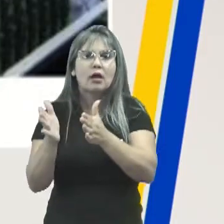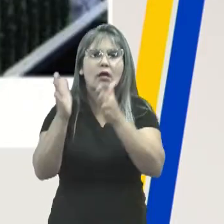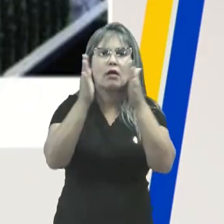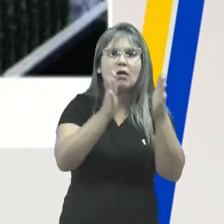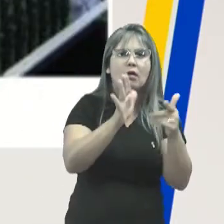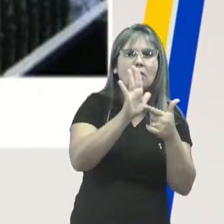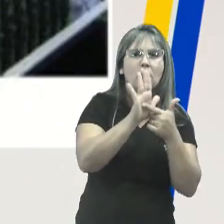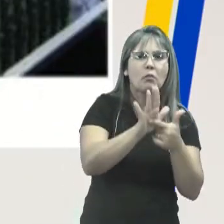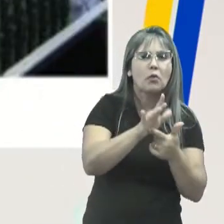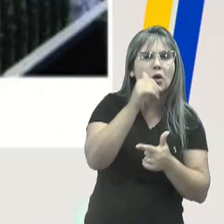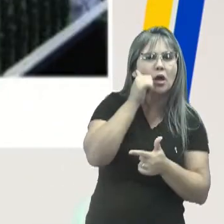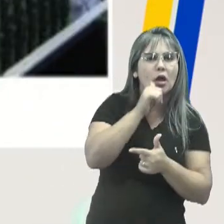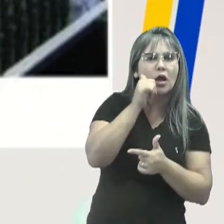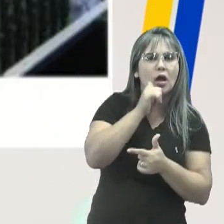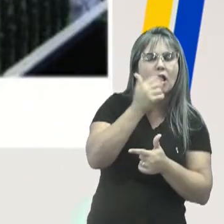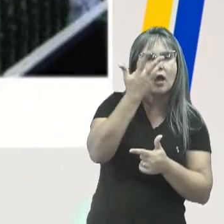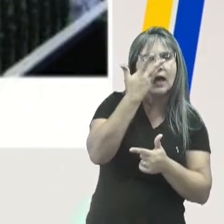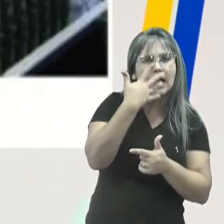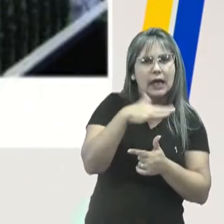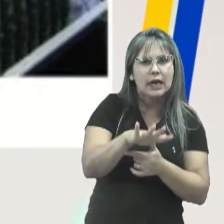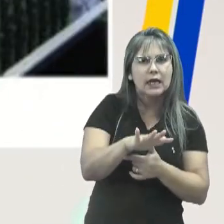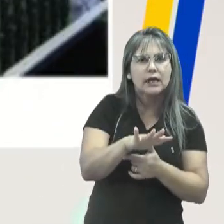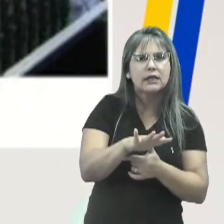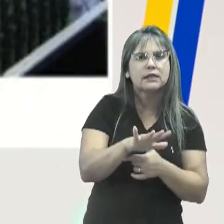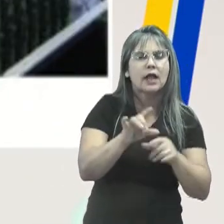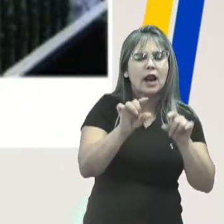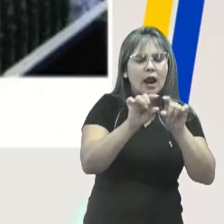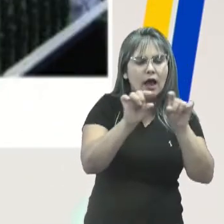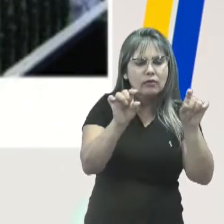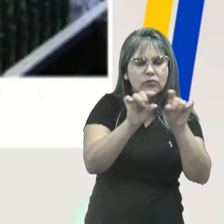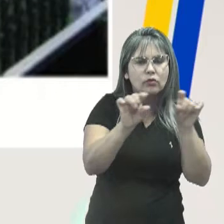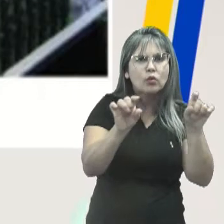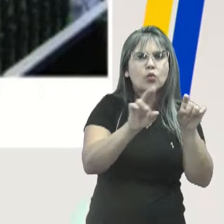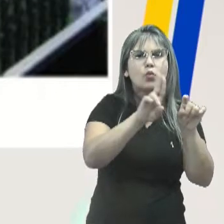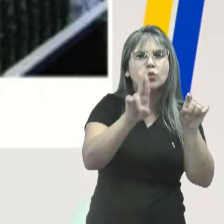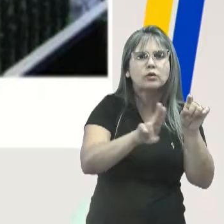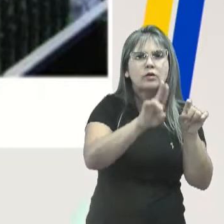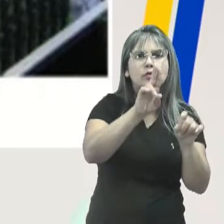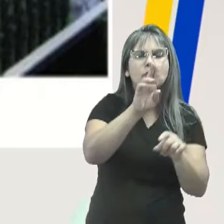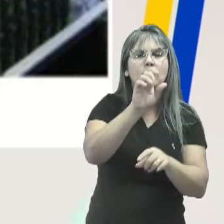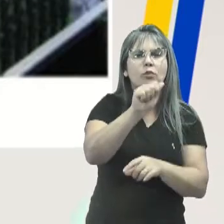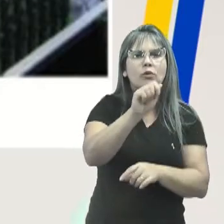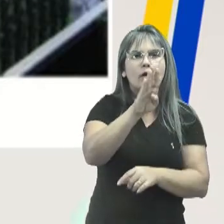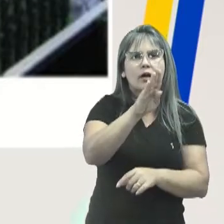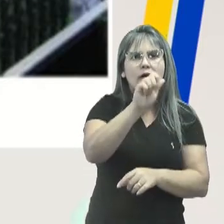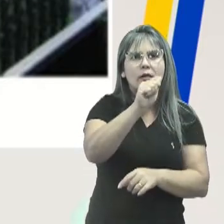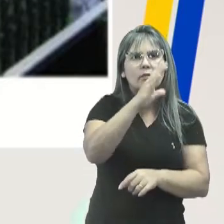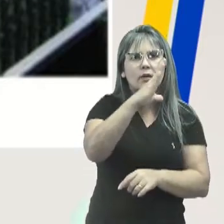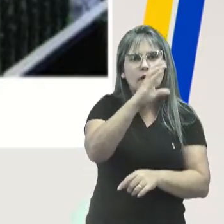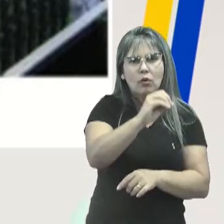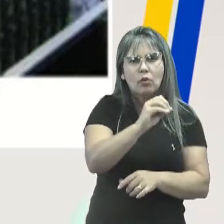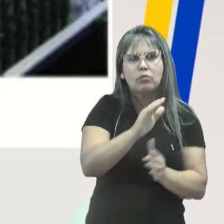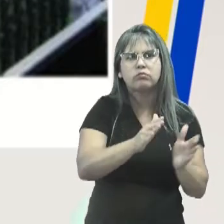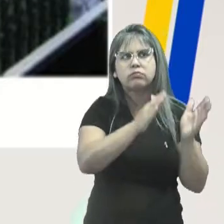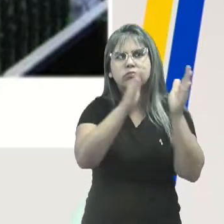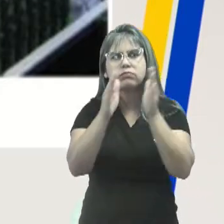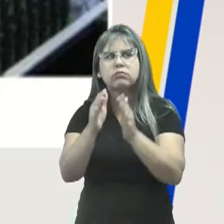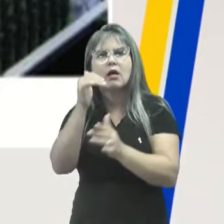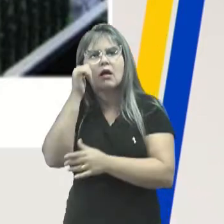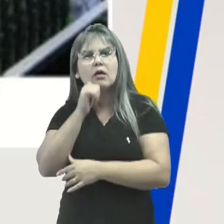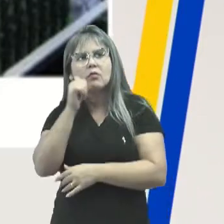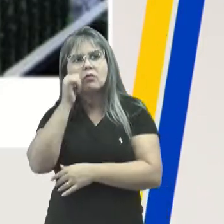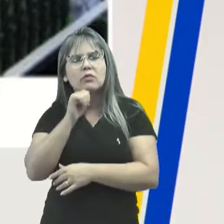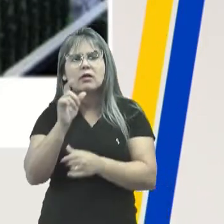o ábaco, e outra criança aqui, outra pessoa utilizando aqui equipamento para poder